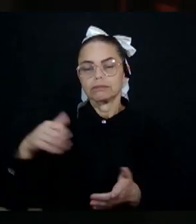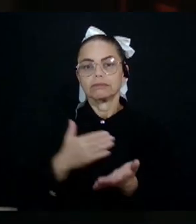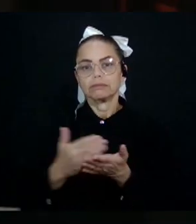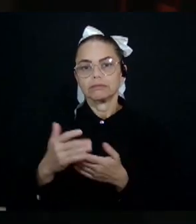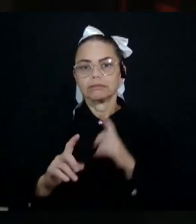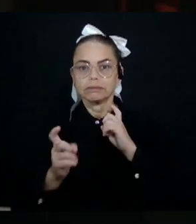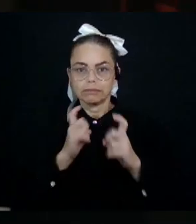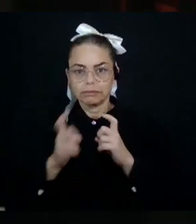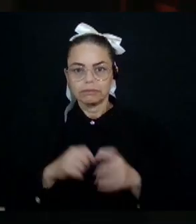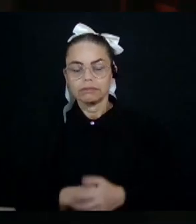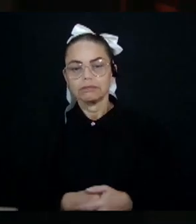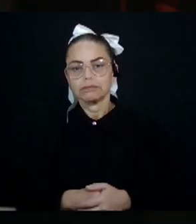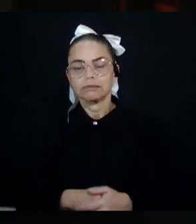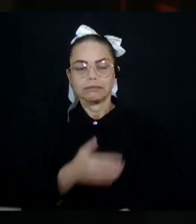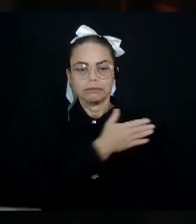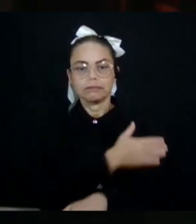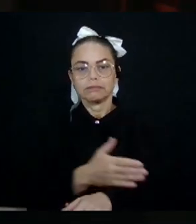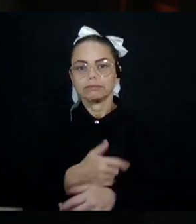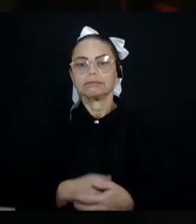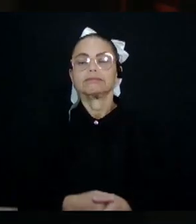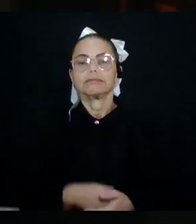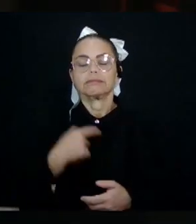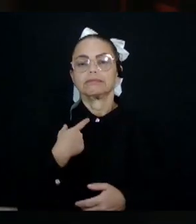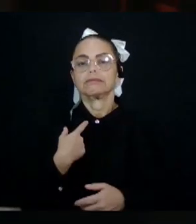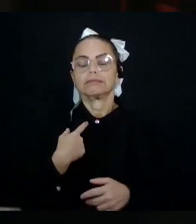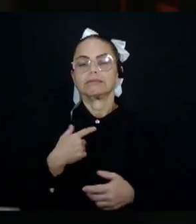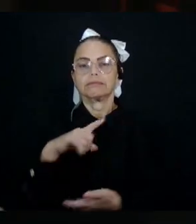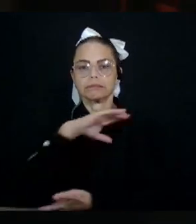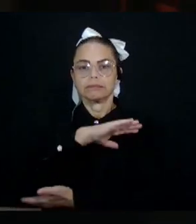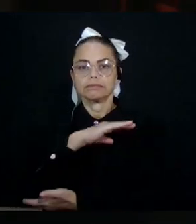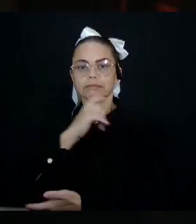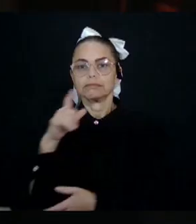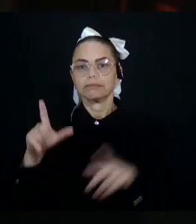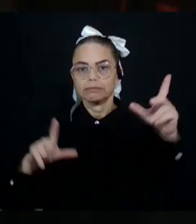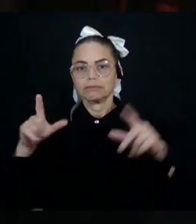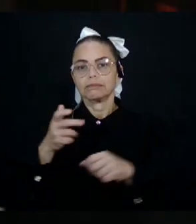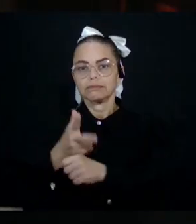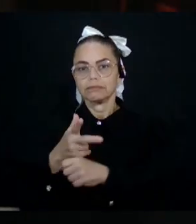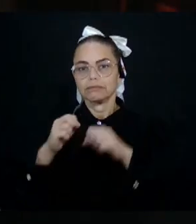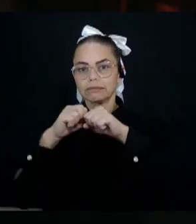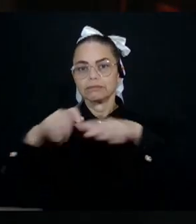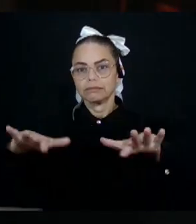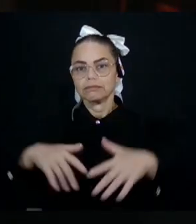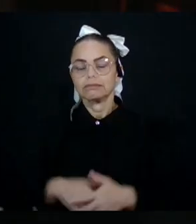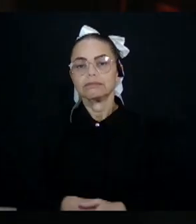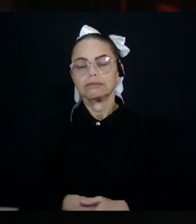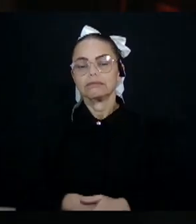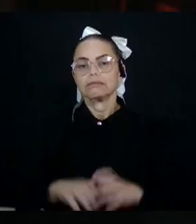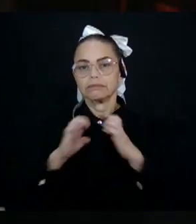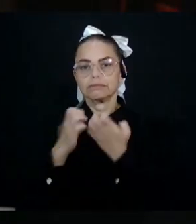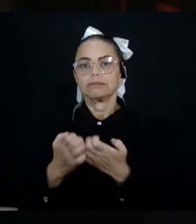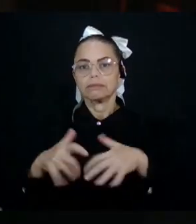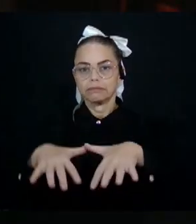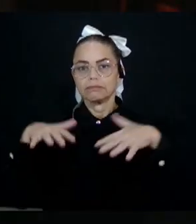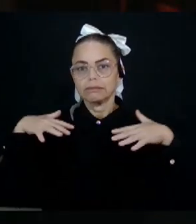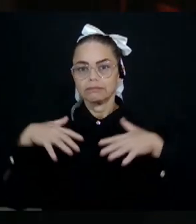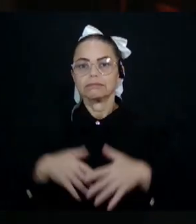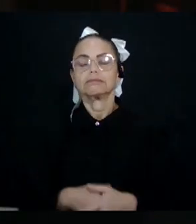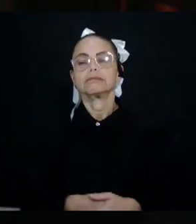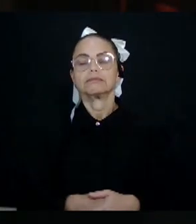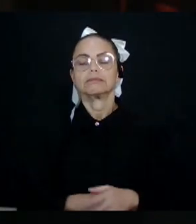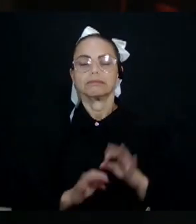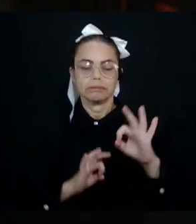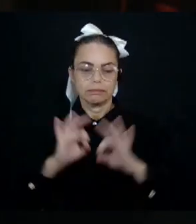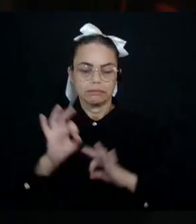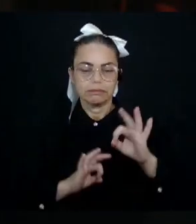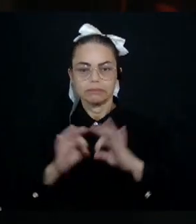lá na Câmara e a TV Câmara Campinas ela transmite ao vivo para você, nossa equipe já está no plenário, já ajustando, fazendo os